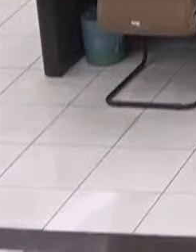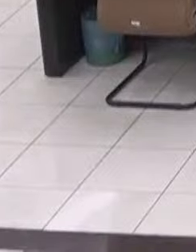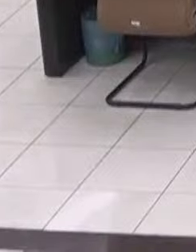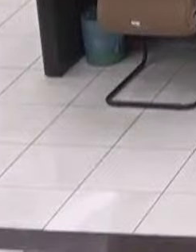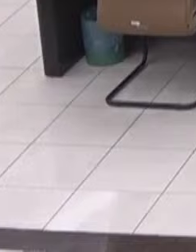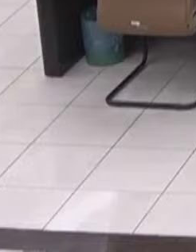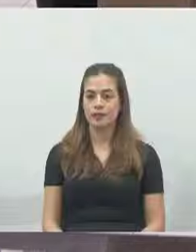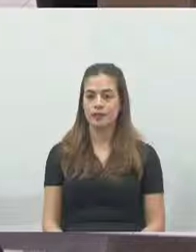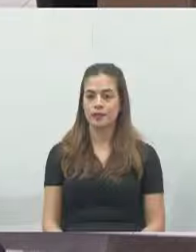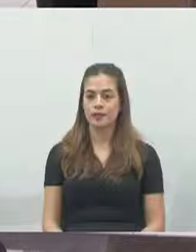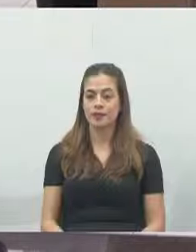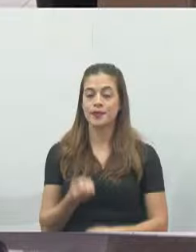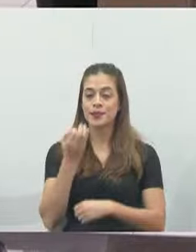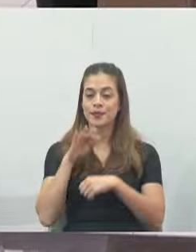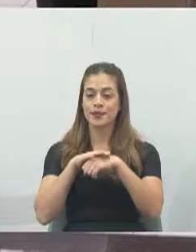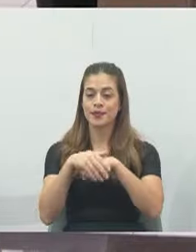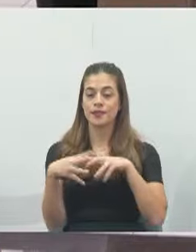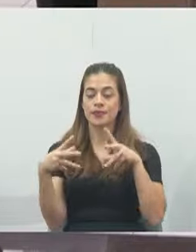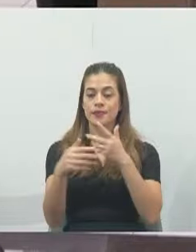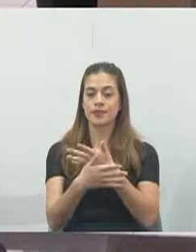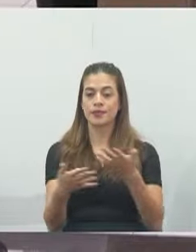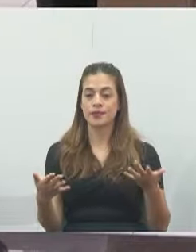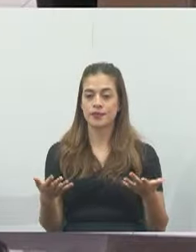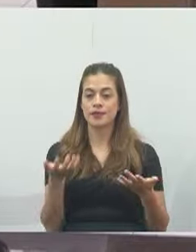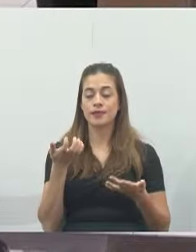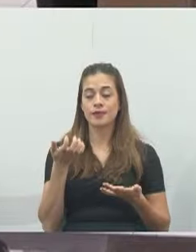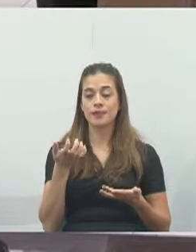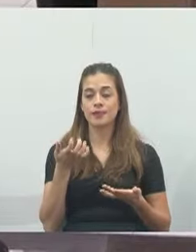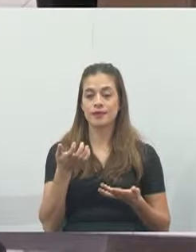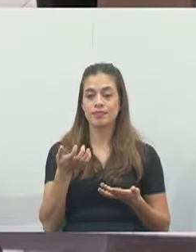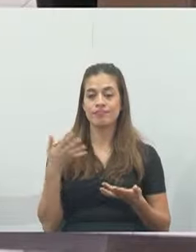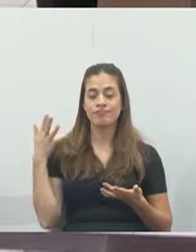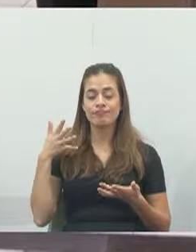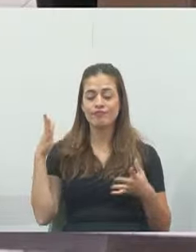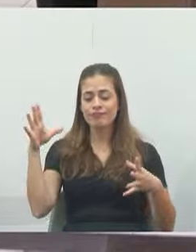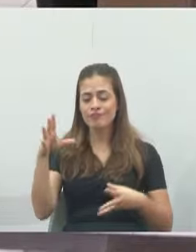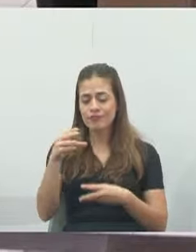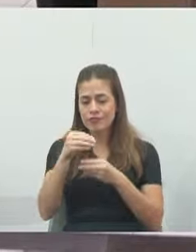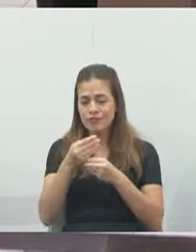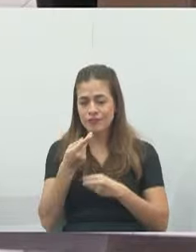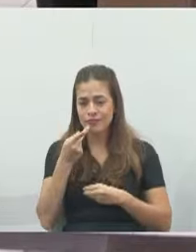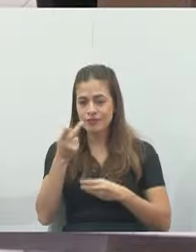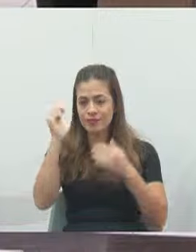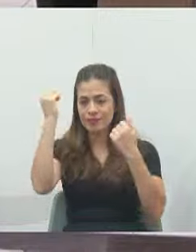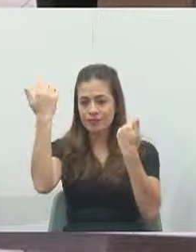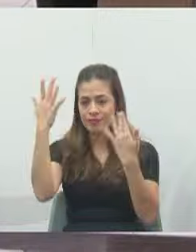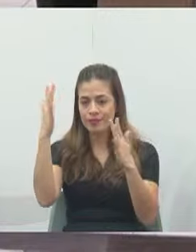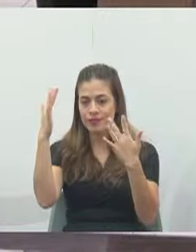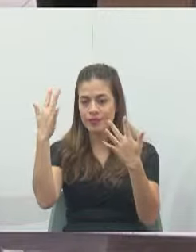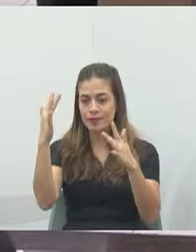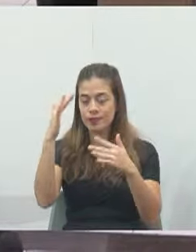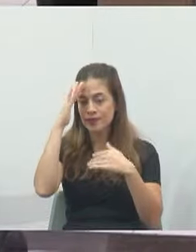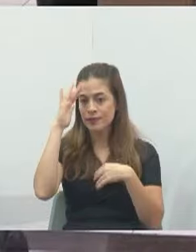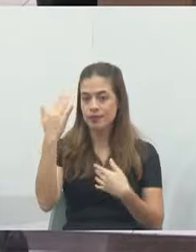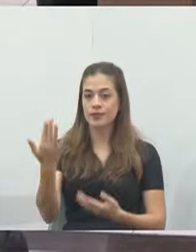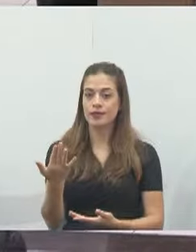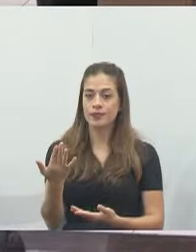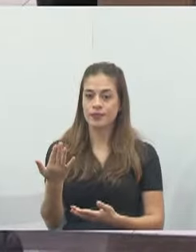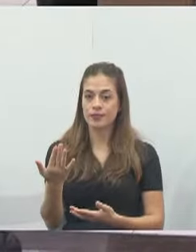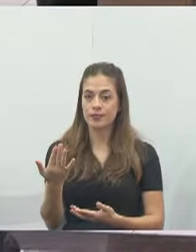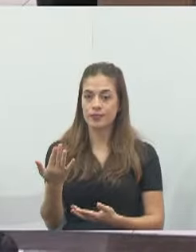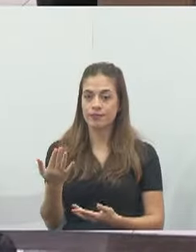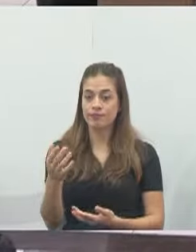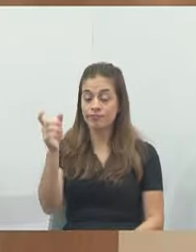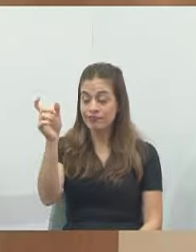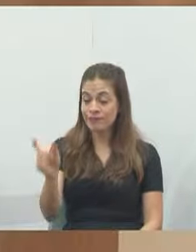Boa noite a todos. Quero aqui, em poucas palavras, Fabrício, parabenizar você pela homenagem e dizer que você